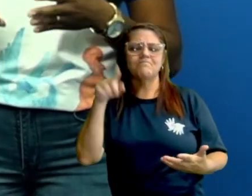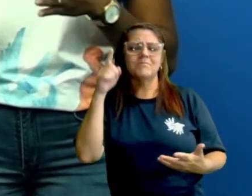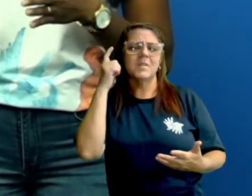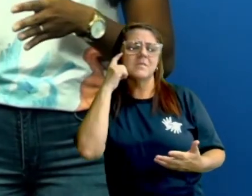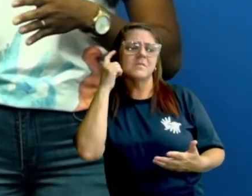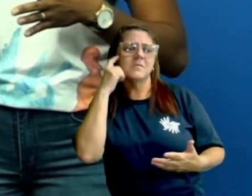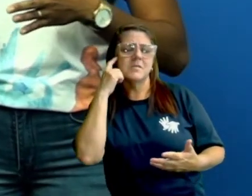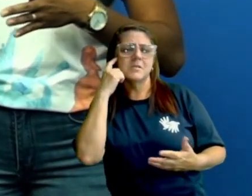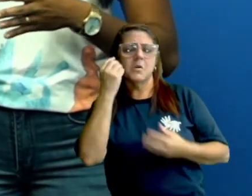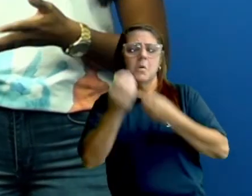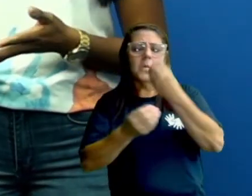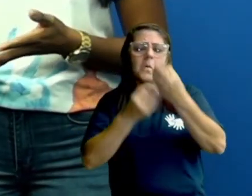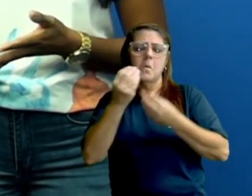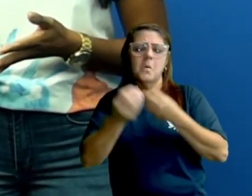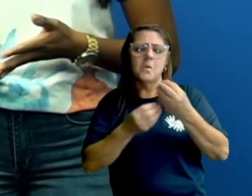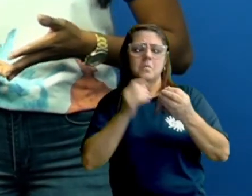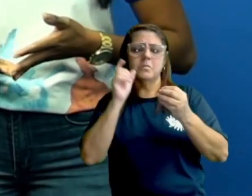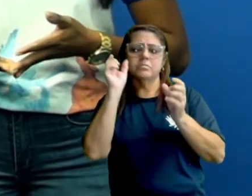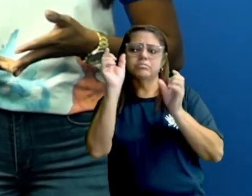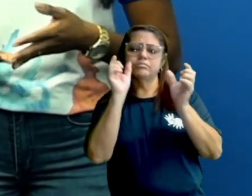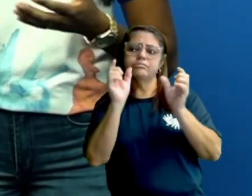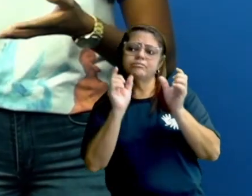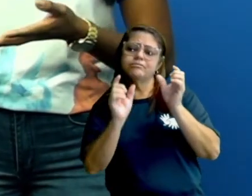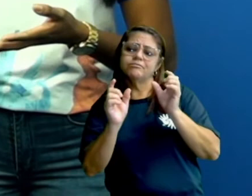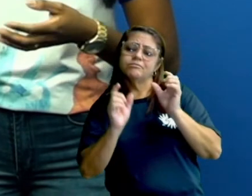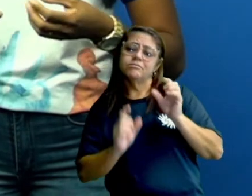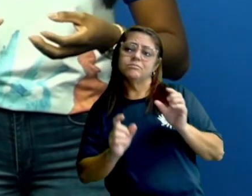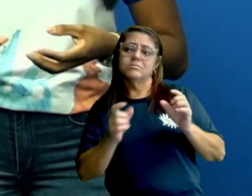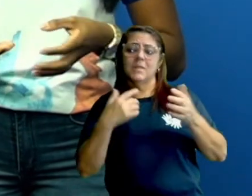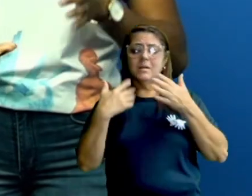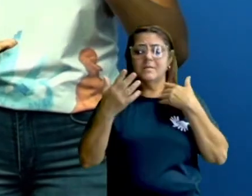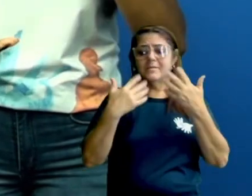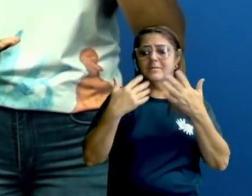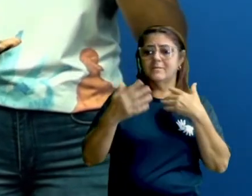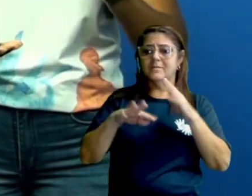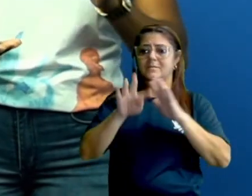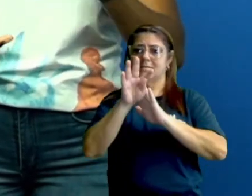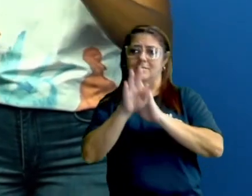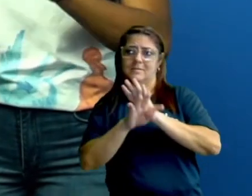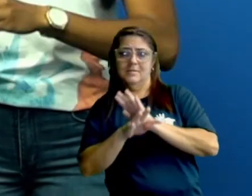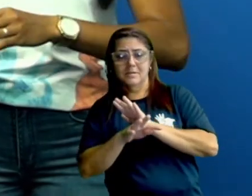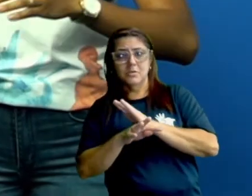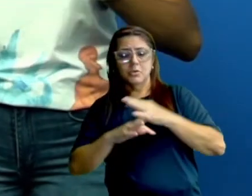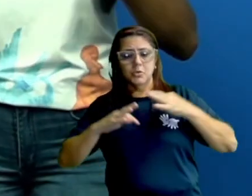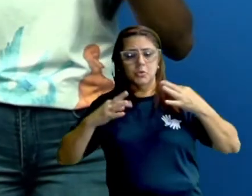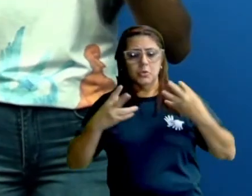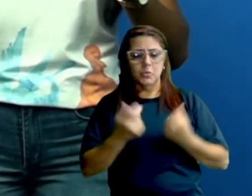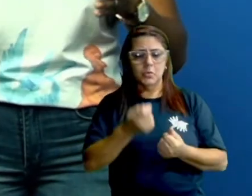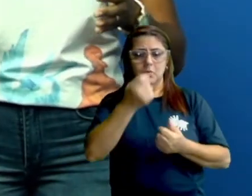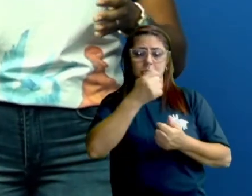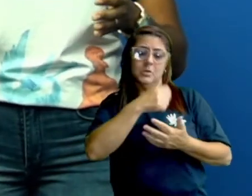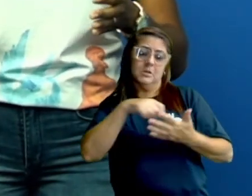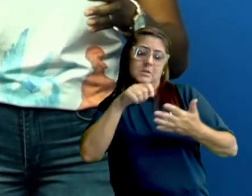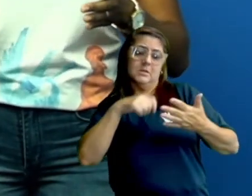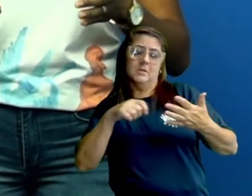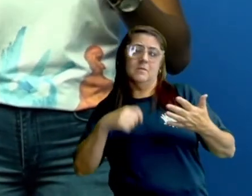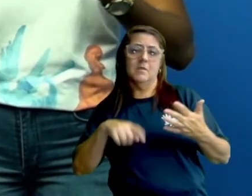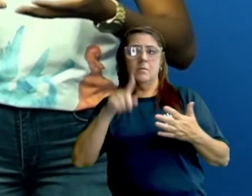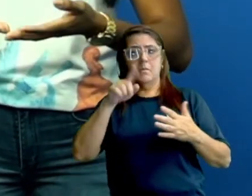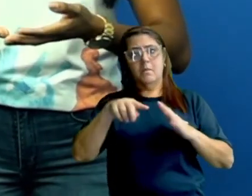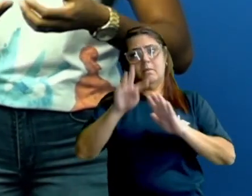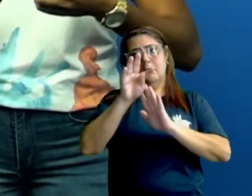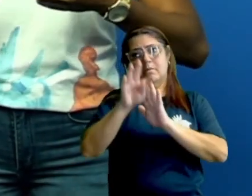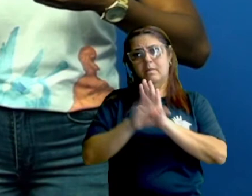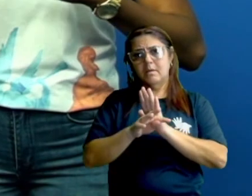estruturas. Como é que eu elaboro cada conversa, cada texto? Porque tudo que a gente escreve é chamado de texto.